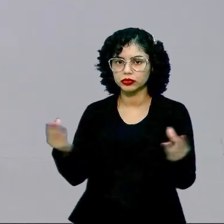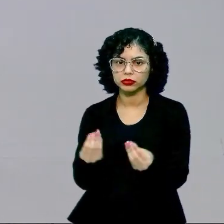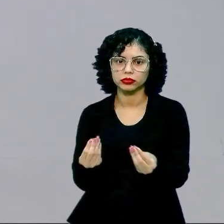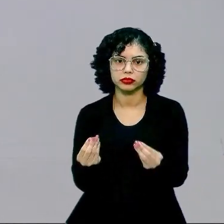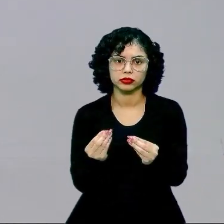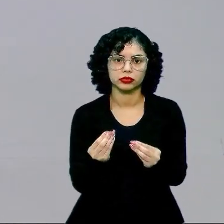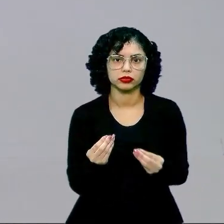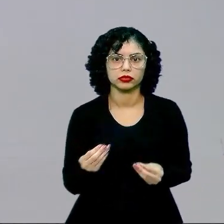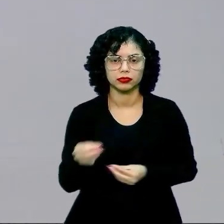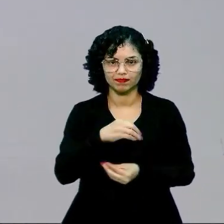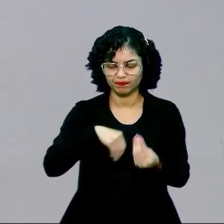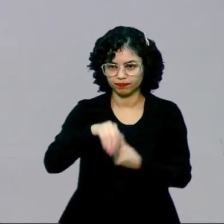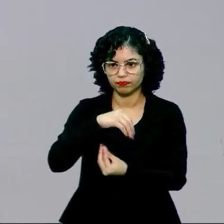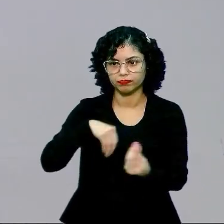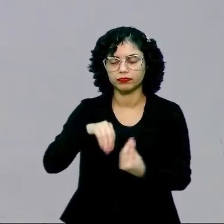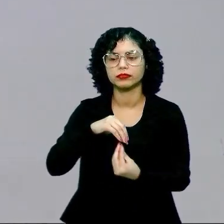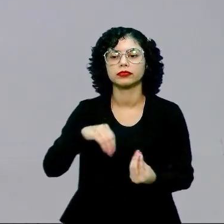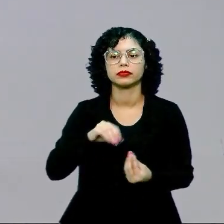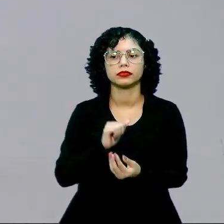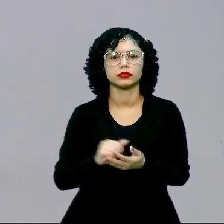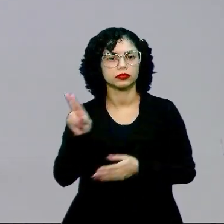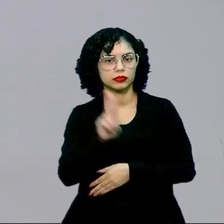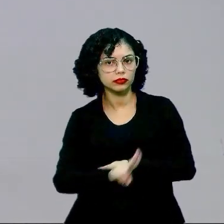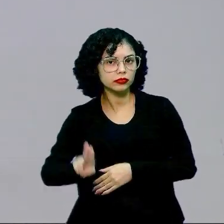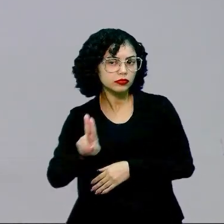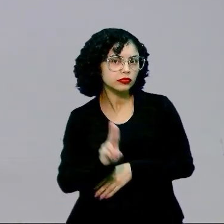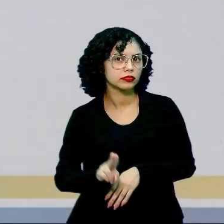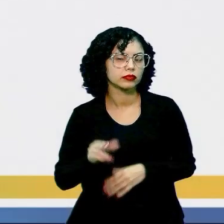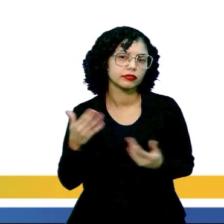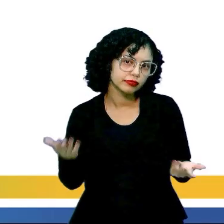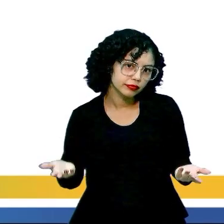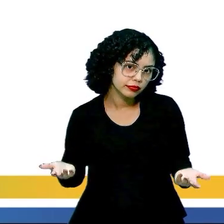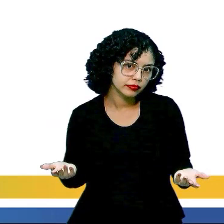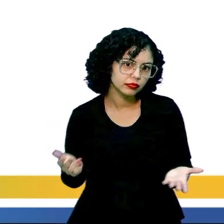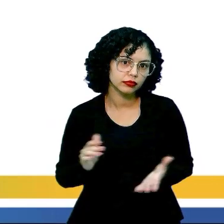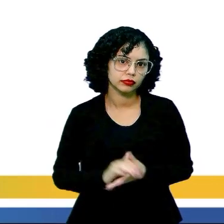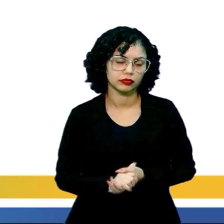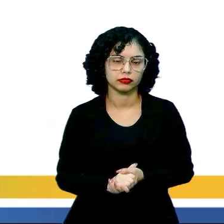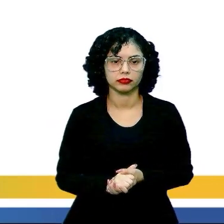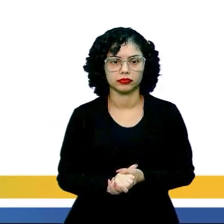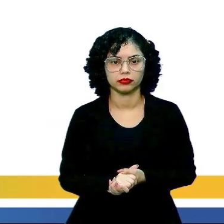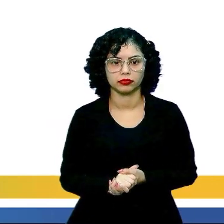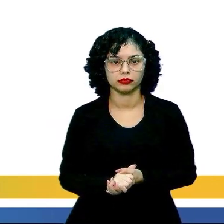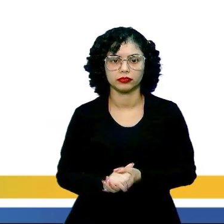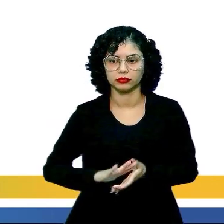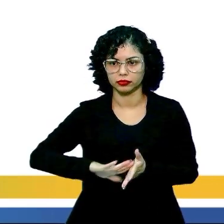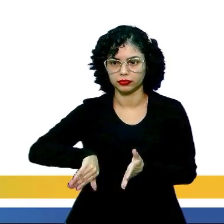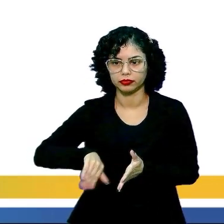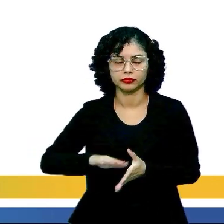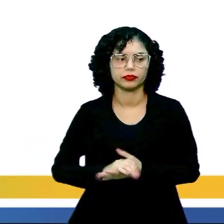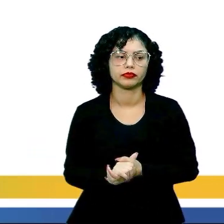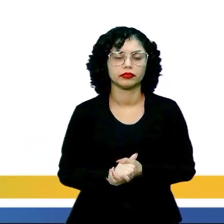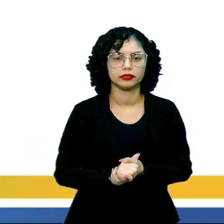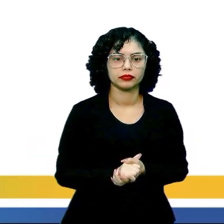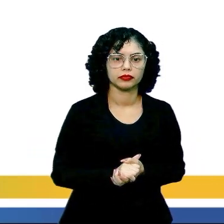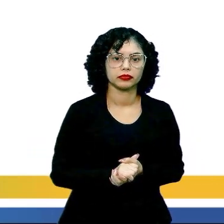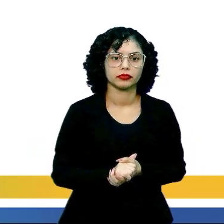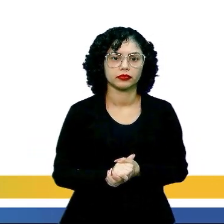ela não se mistura com óleo, eu vou utilizar essa técnica. Então, essa daí já estaria eliminada,